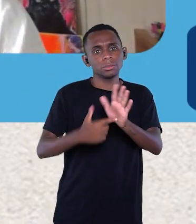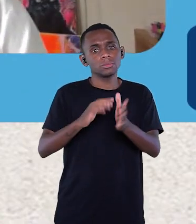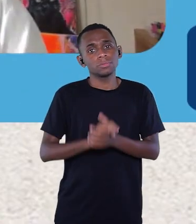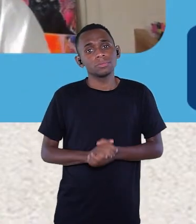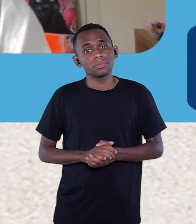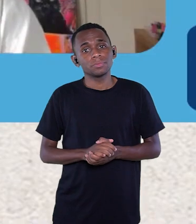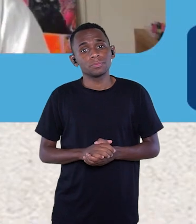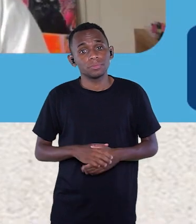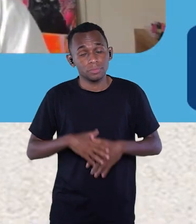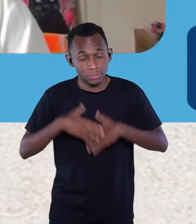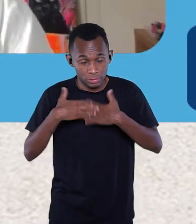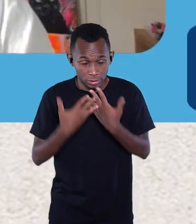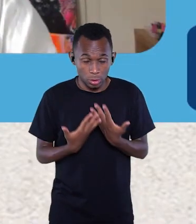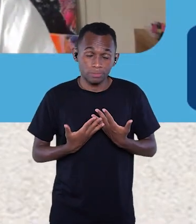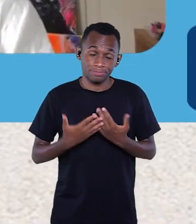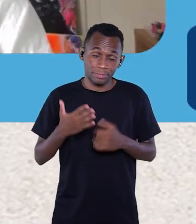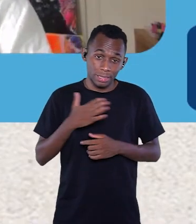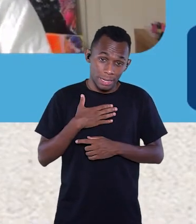Então,